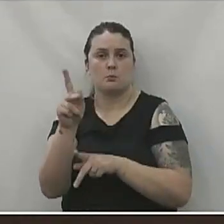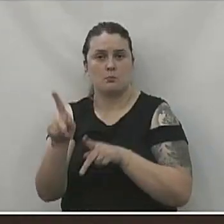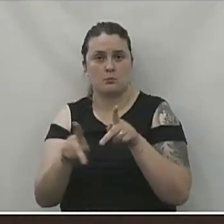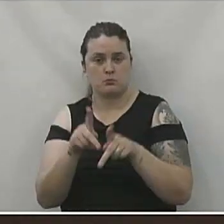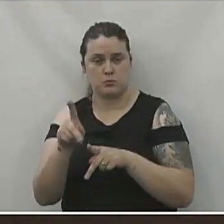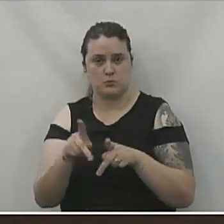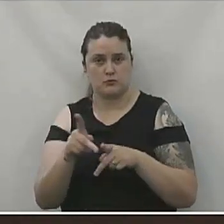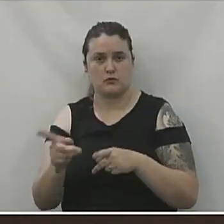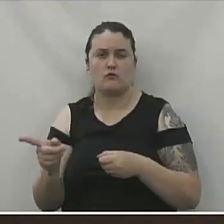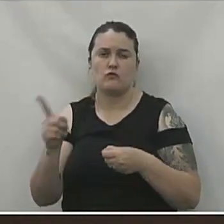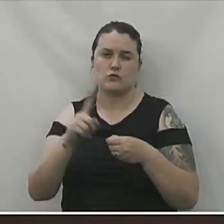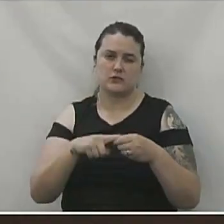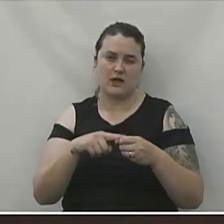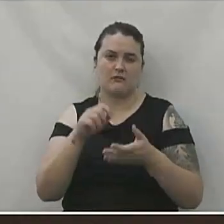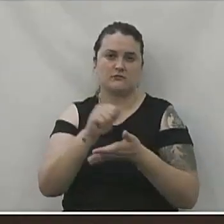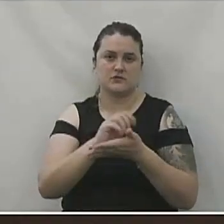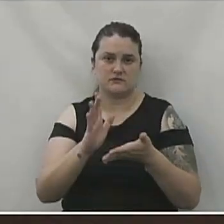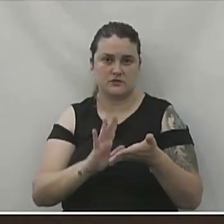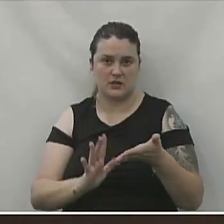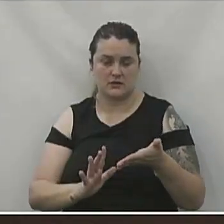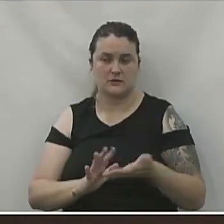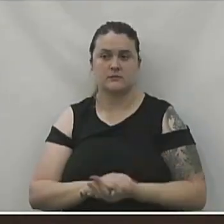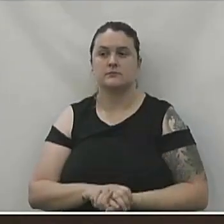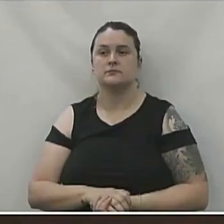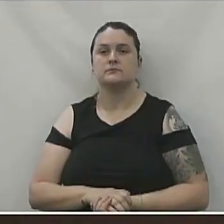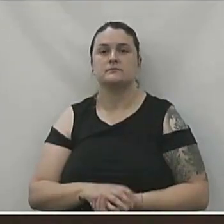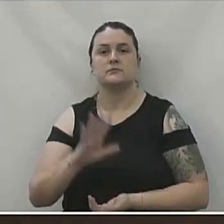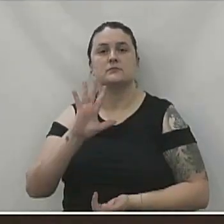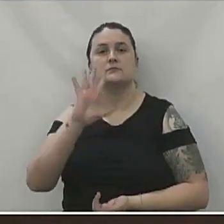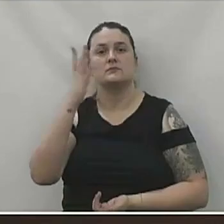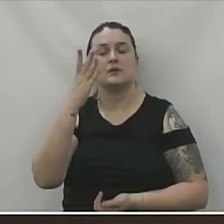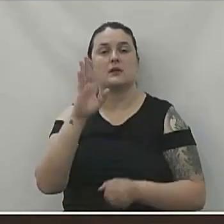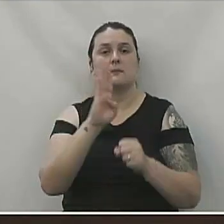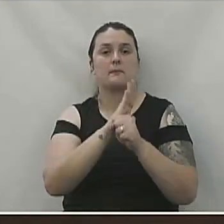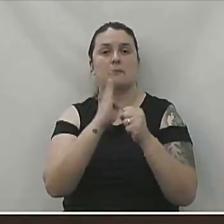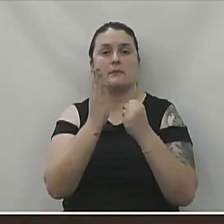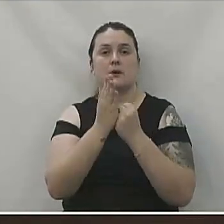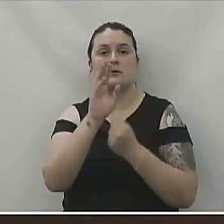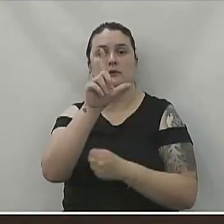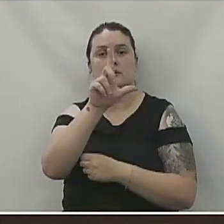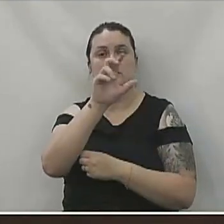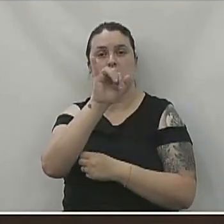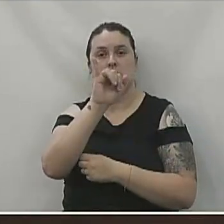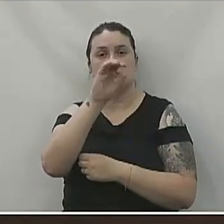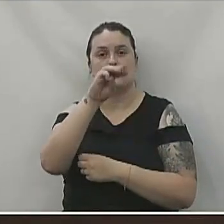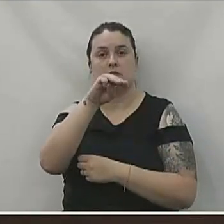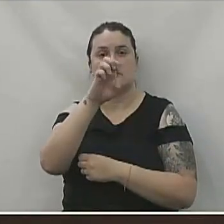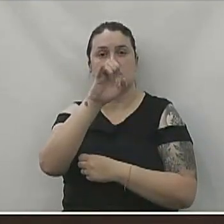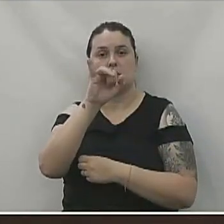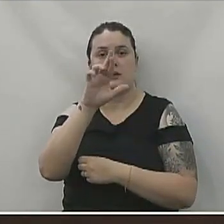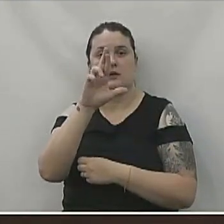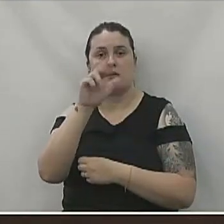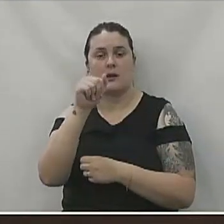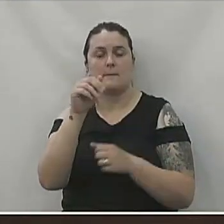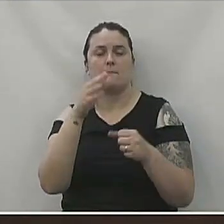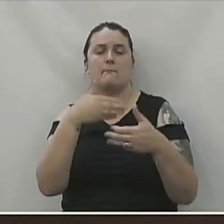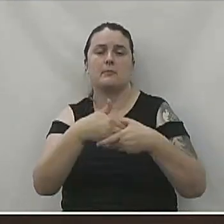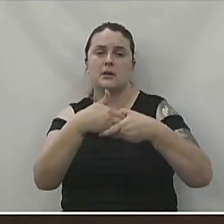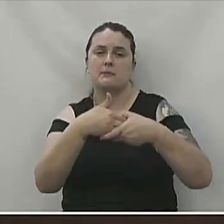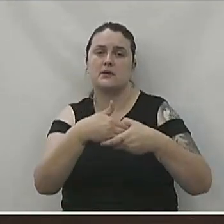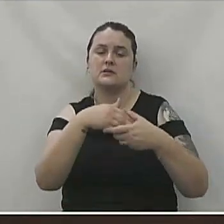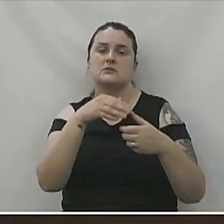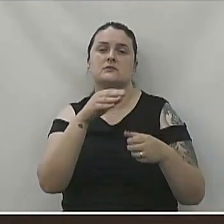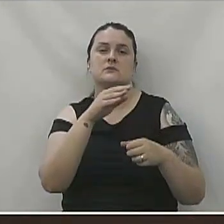a retomada desse projeto que aconteceu no bairro Limeira Então parabéns administração